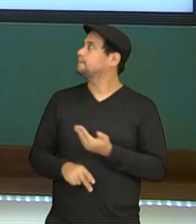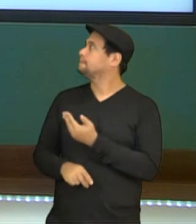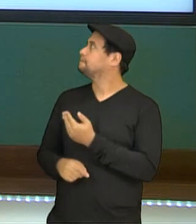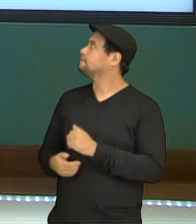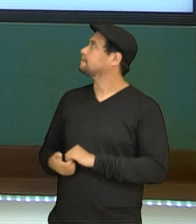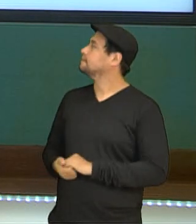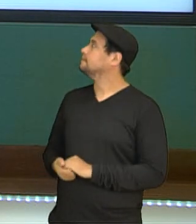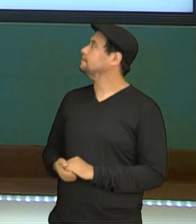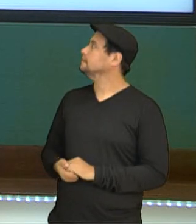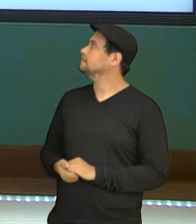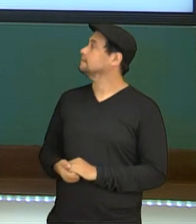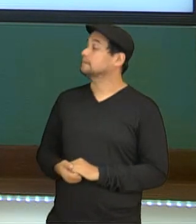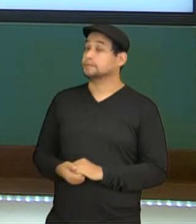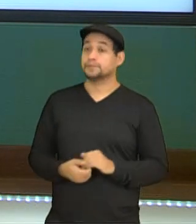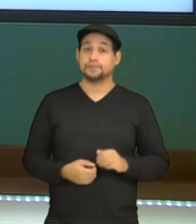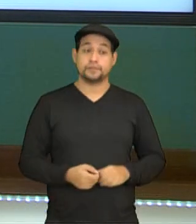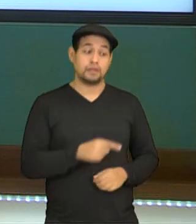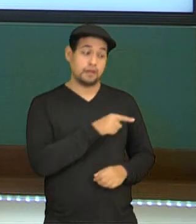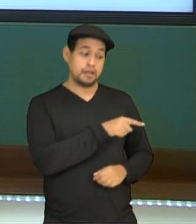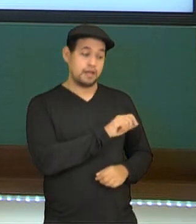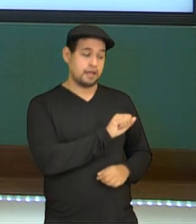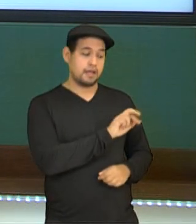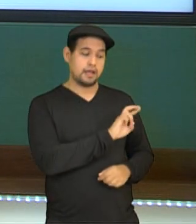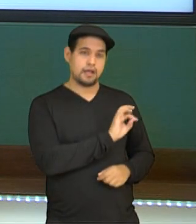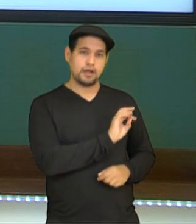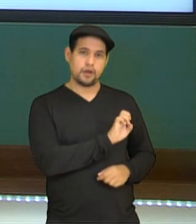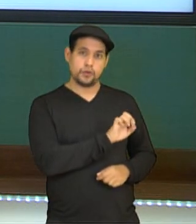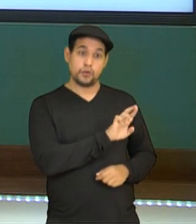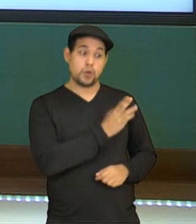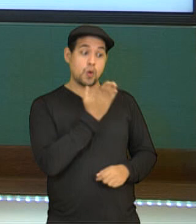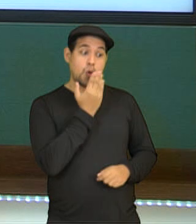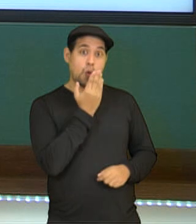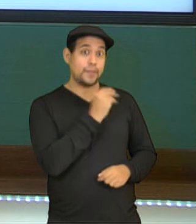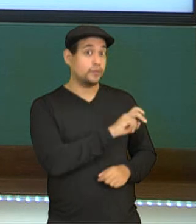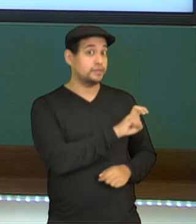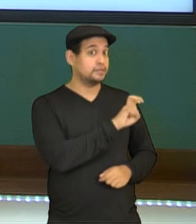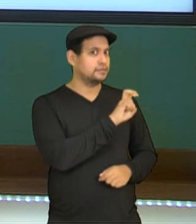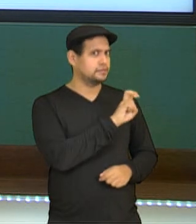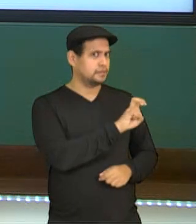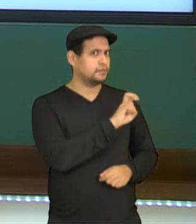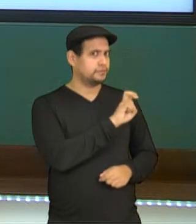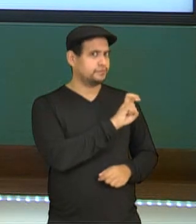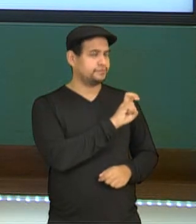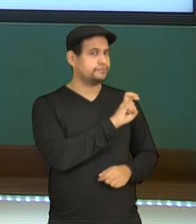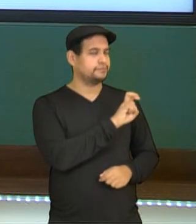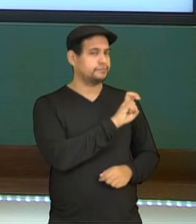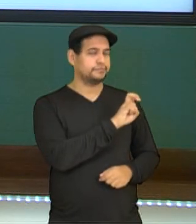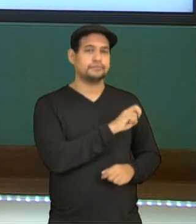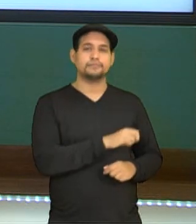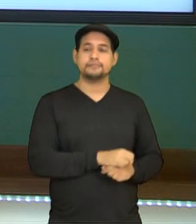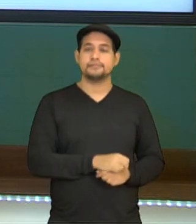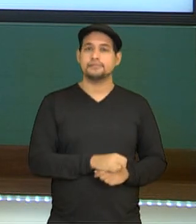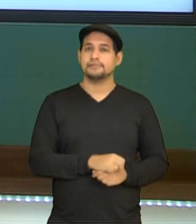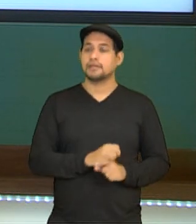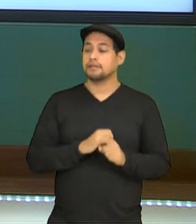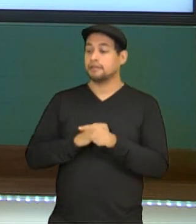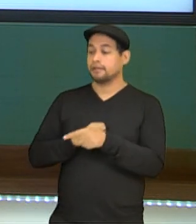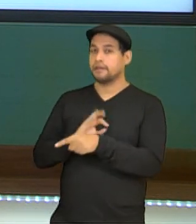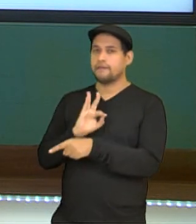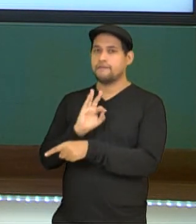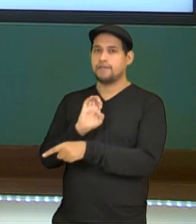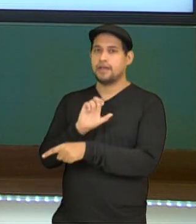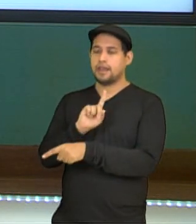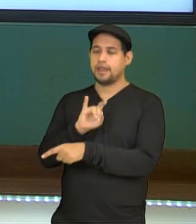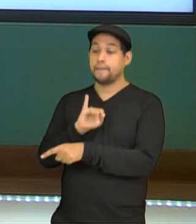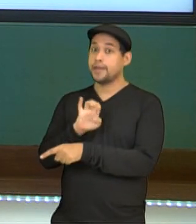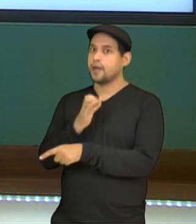lá. Então, o Arthur, ele comeu 5 dos 8 pedacinhos que tinha lá da pizza, né? E o Felipe